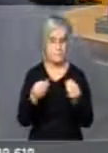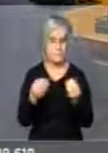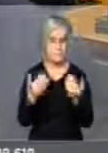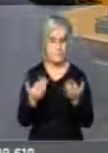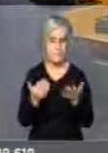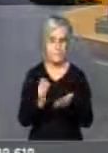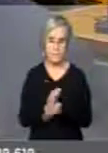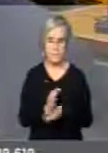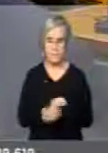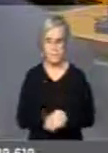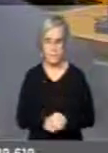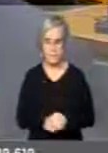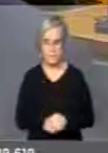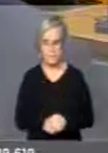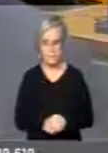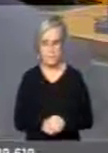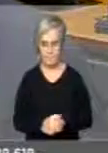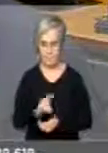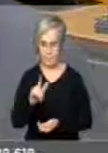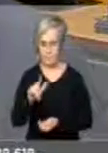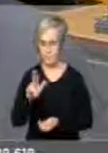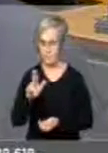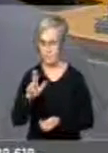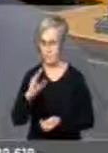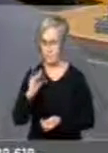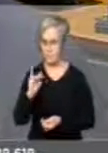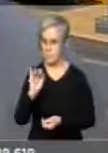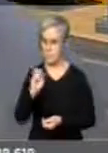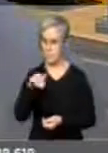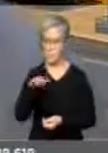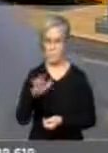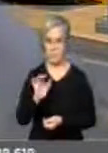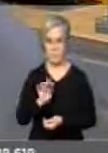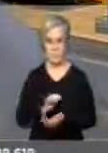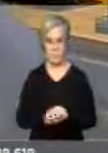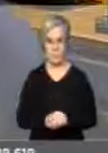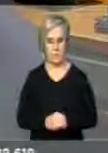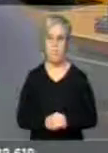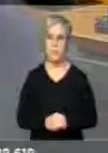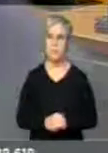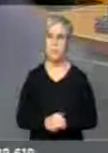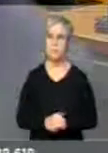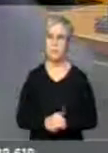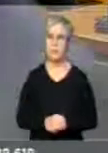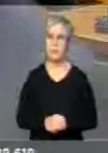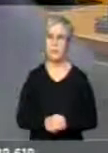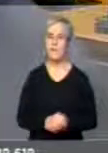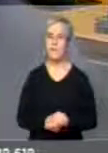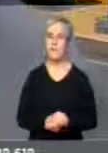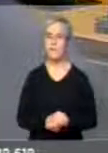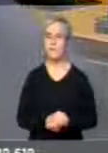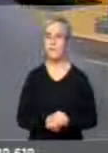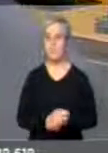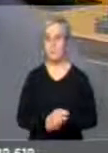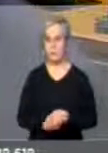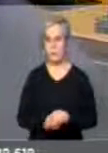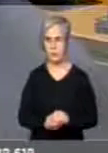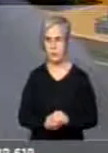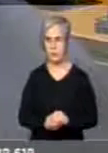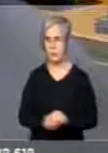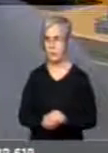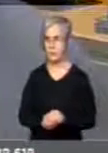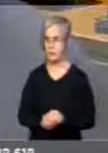testes de integridade. Luciane, a nossa auditora federal de controle externo do TCU, né?